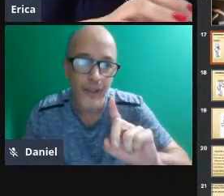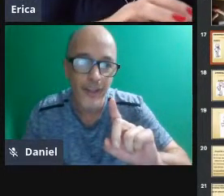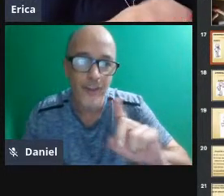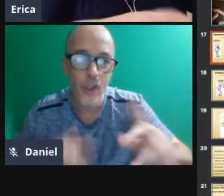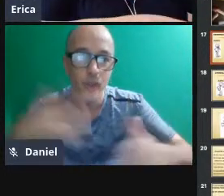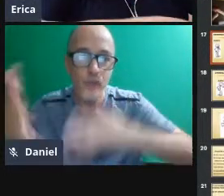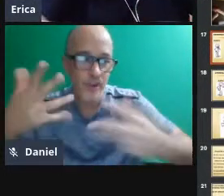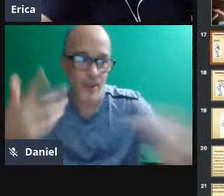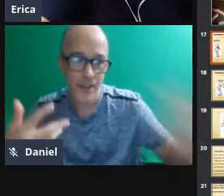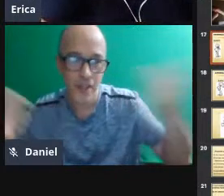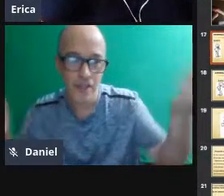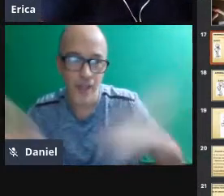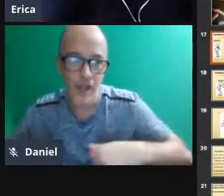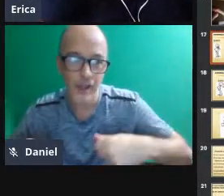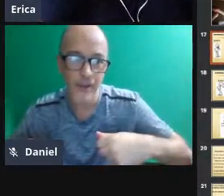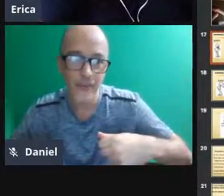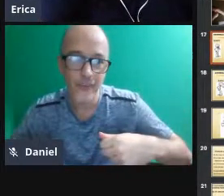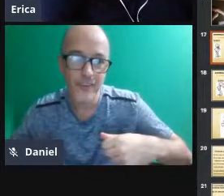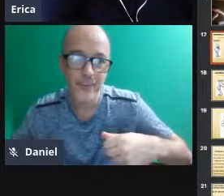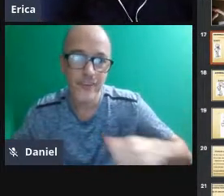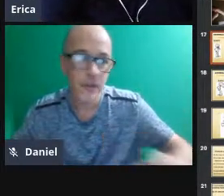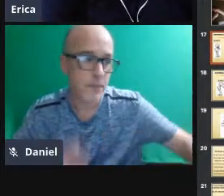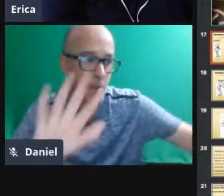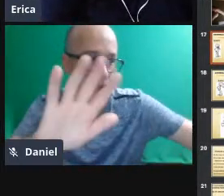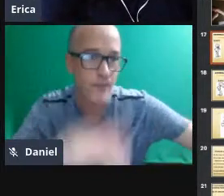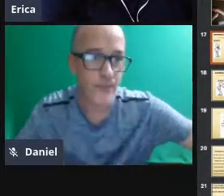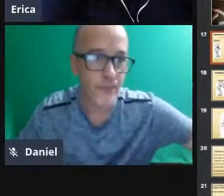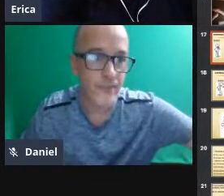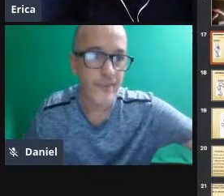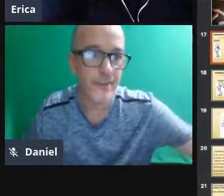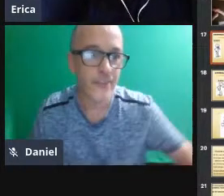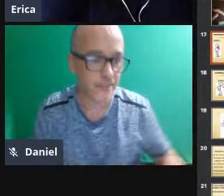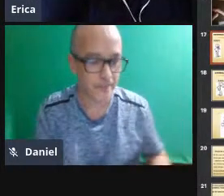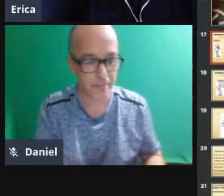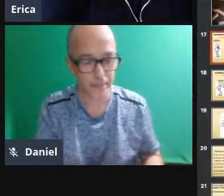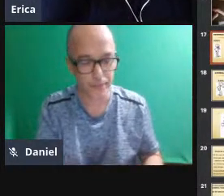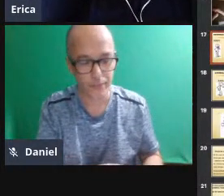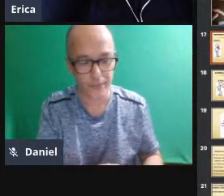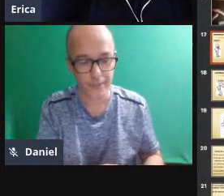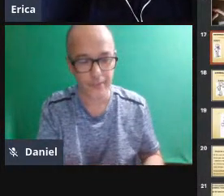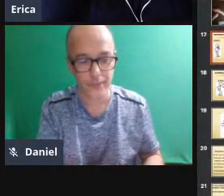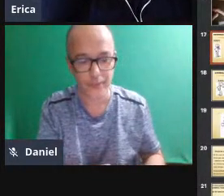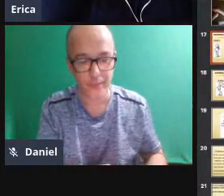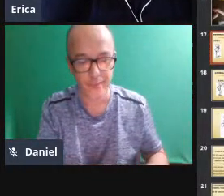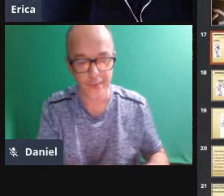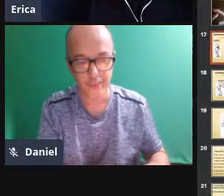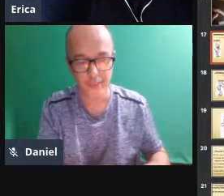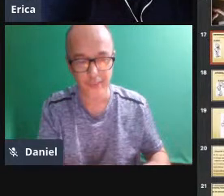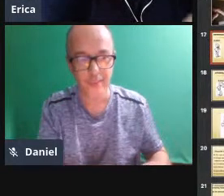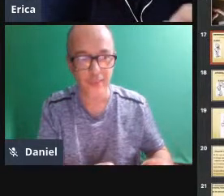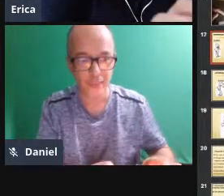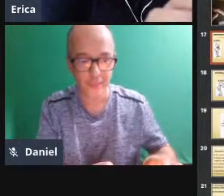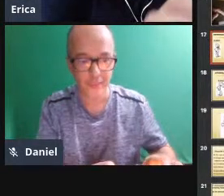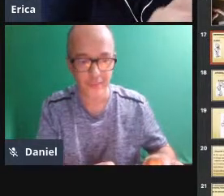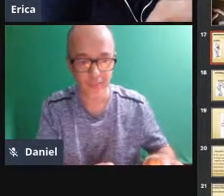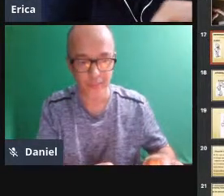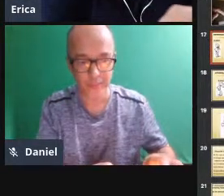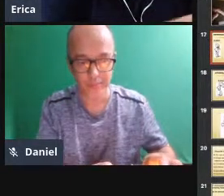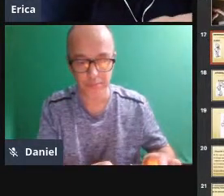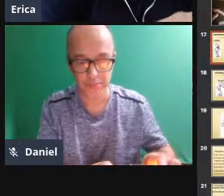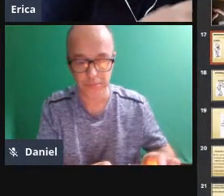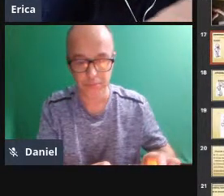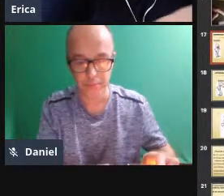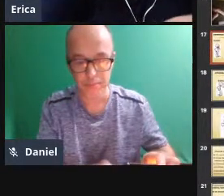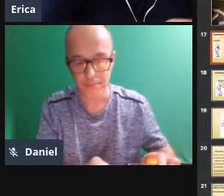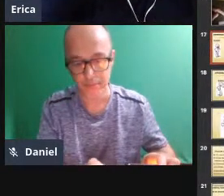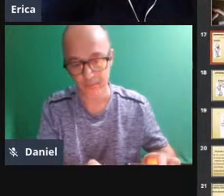Gente, eu vou para o WhatsApp porque eu não sei se é o meu computador, eu não sei se vocês estão vendo bem. Aí no meu tá travando toda hora, eu